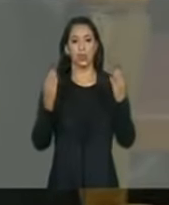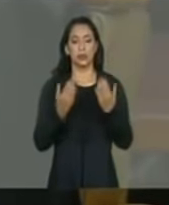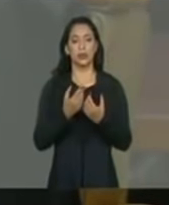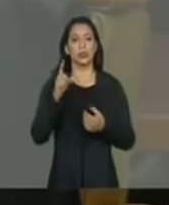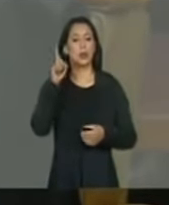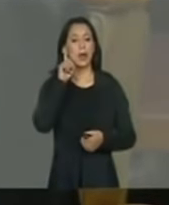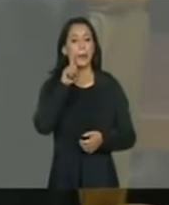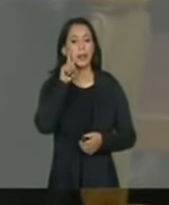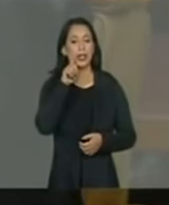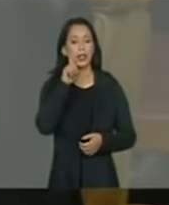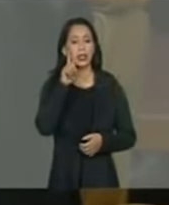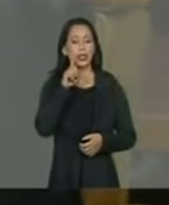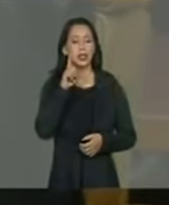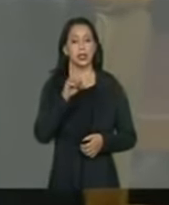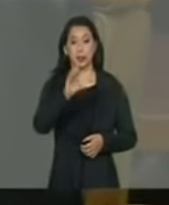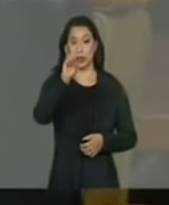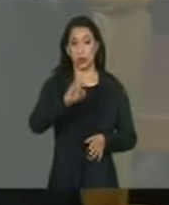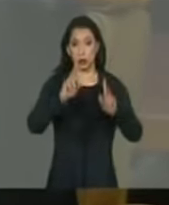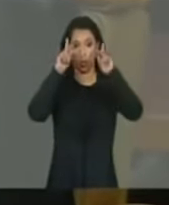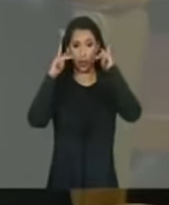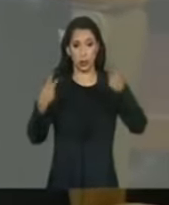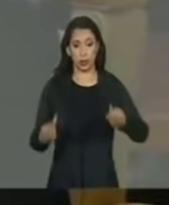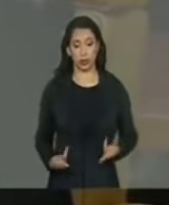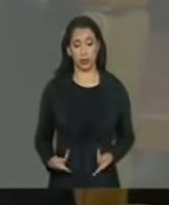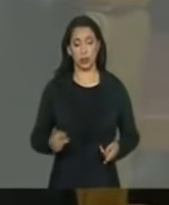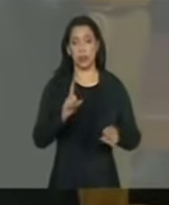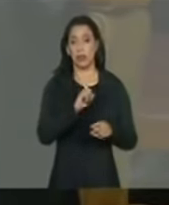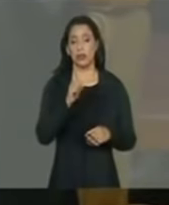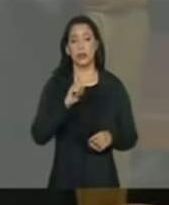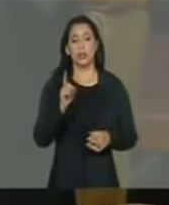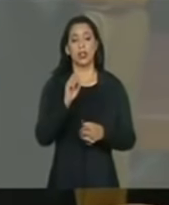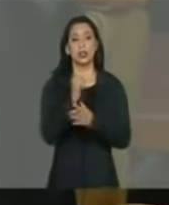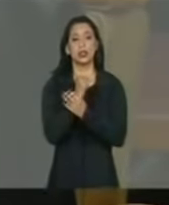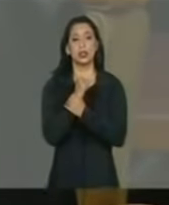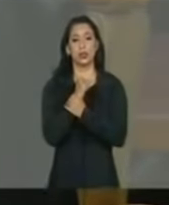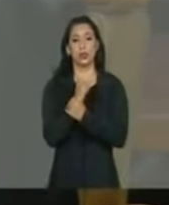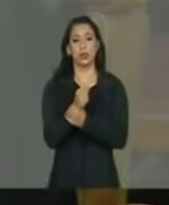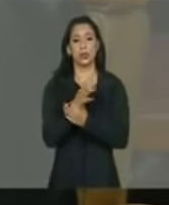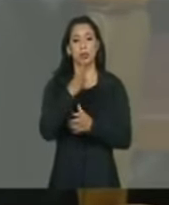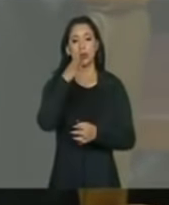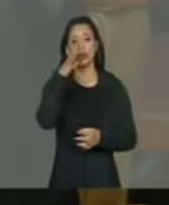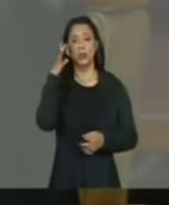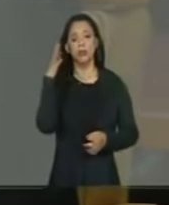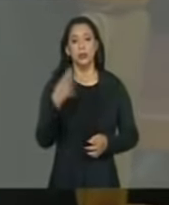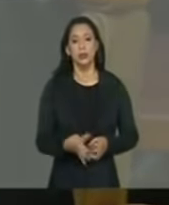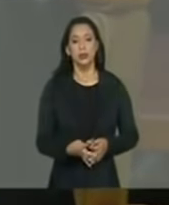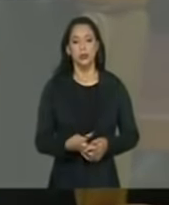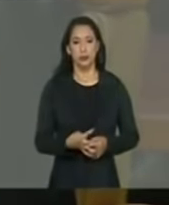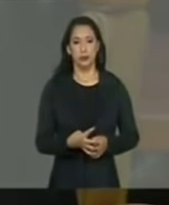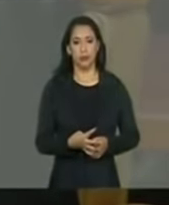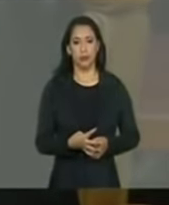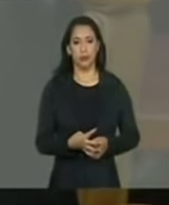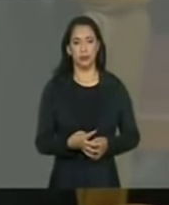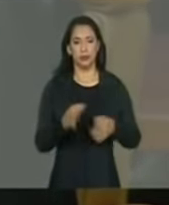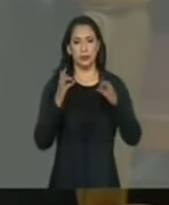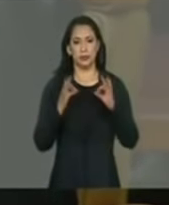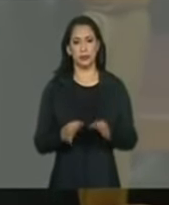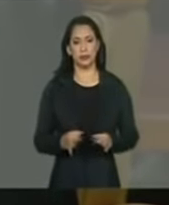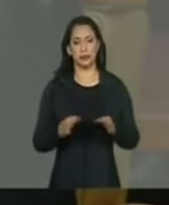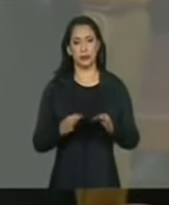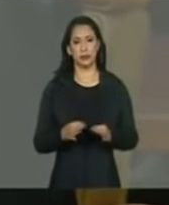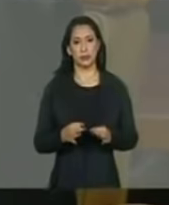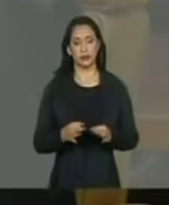não assegura de modo irrestrito ao condenado o direito de sempre recorrer em liberdade